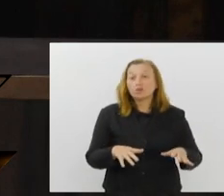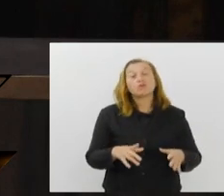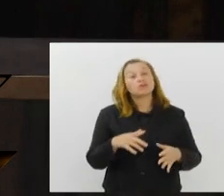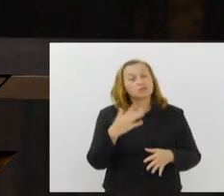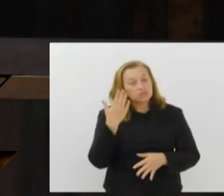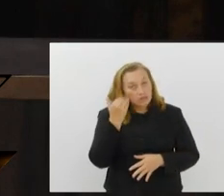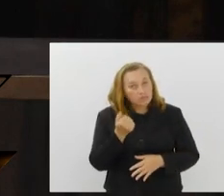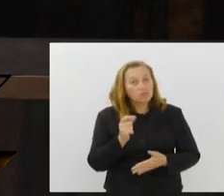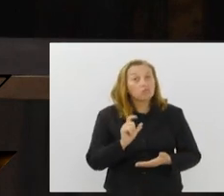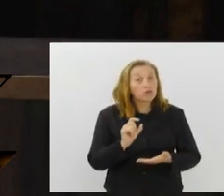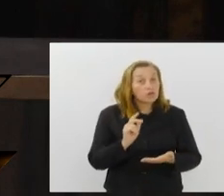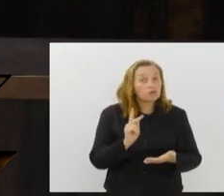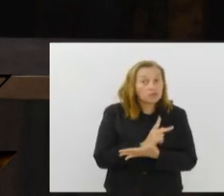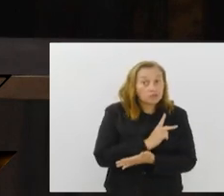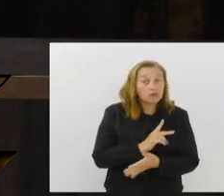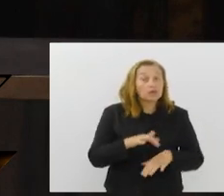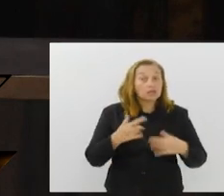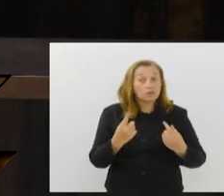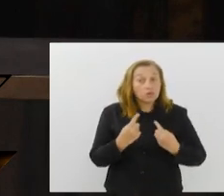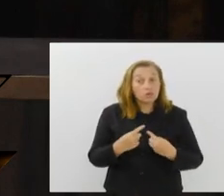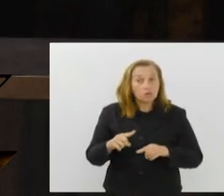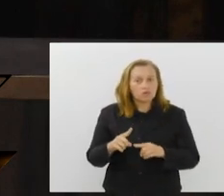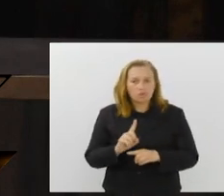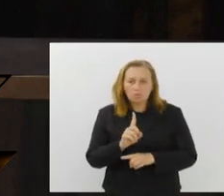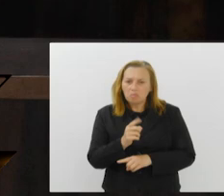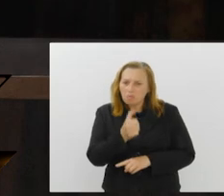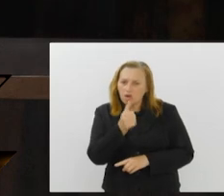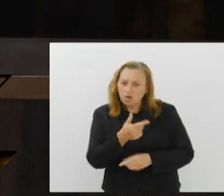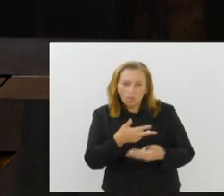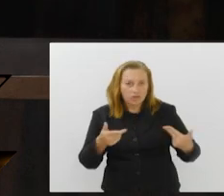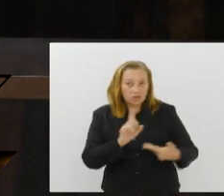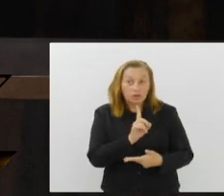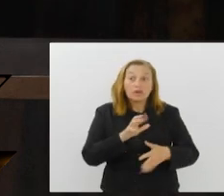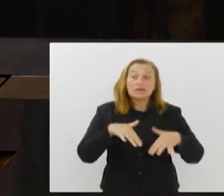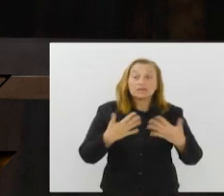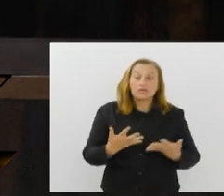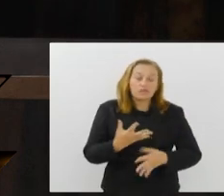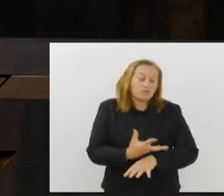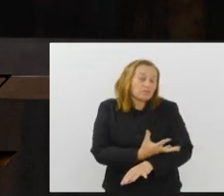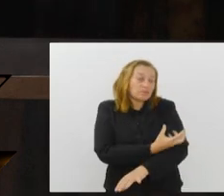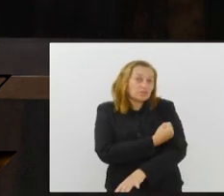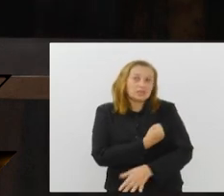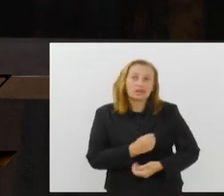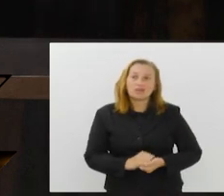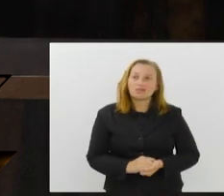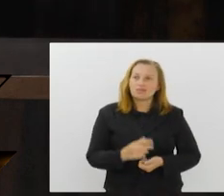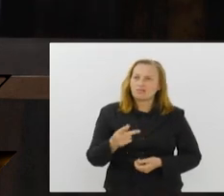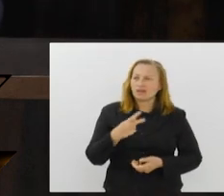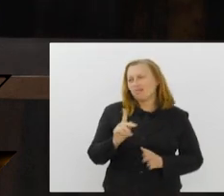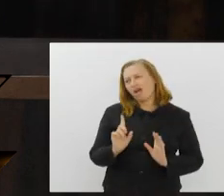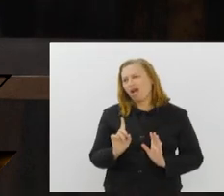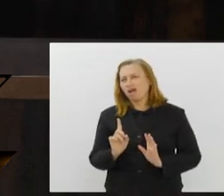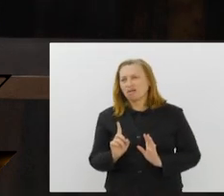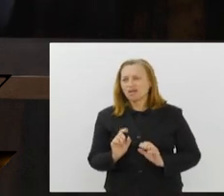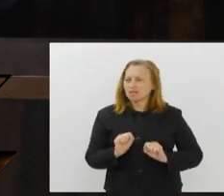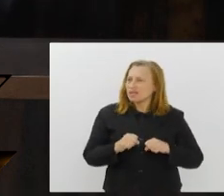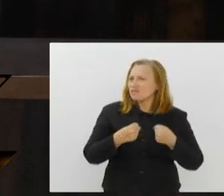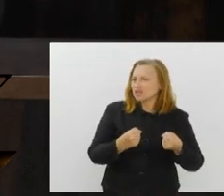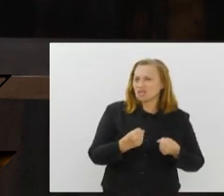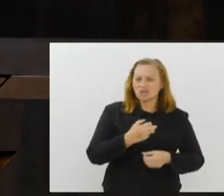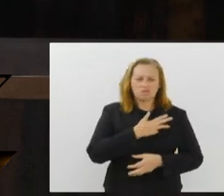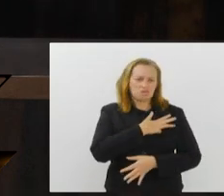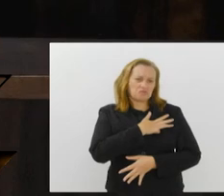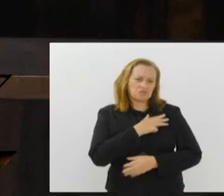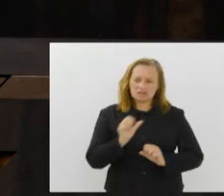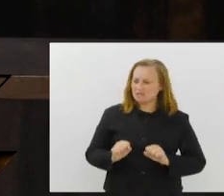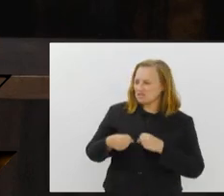enfrentar e derrotar isso não era pouca coisa então eu fico emocionado que alguém podia dizer não mas eu já defendi o Lula já escrevi